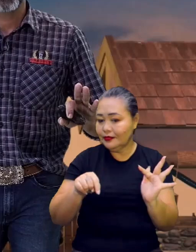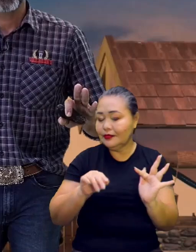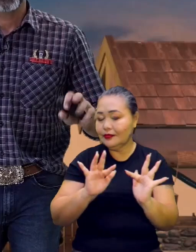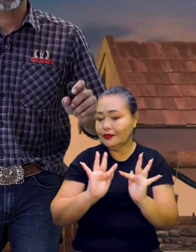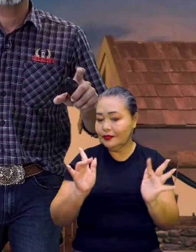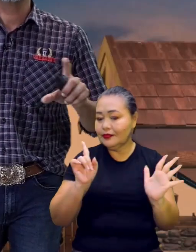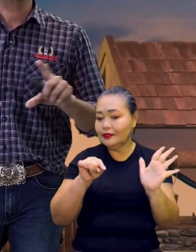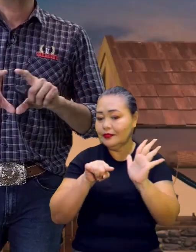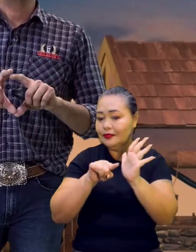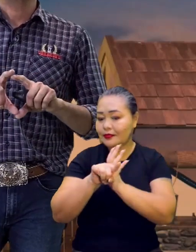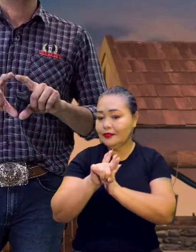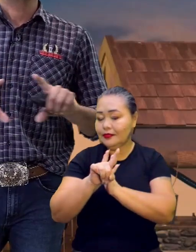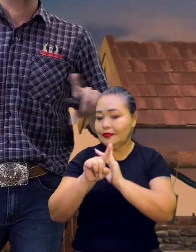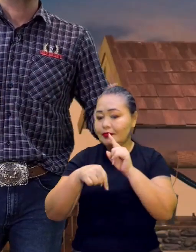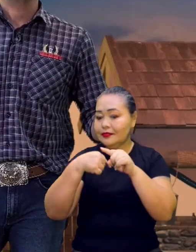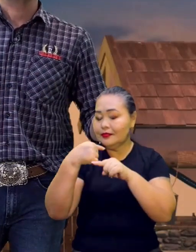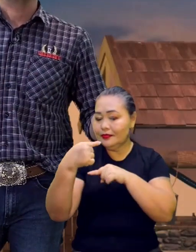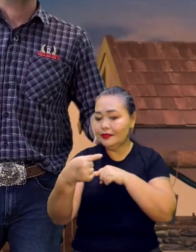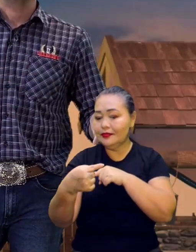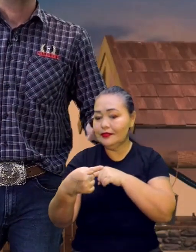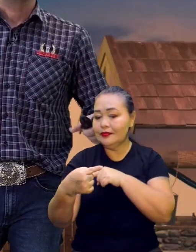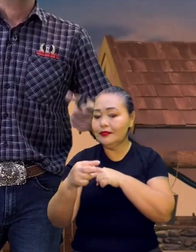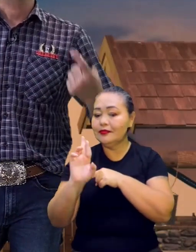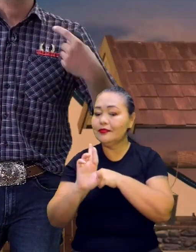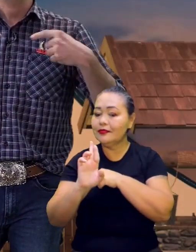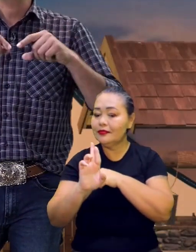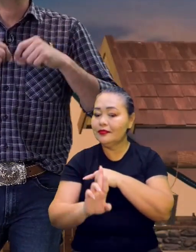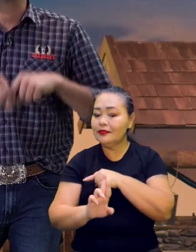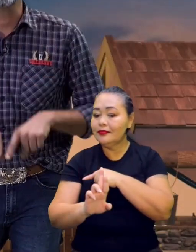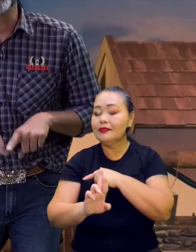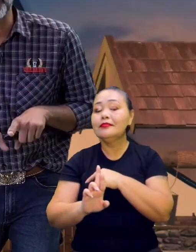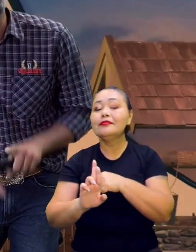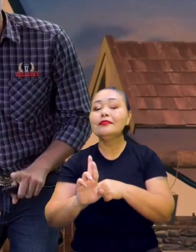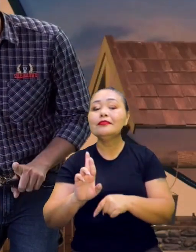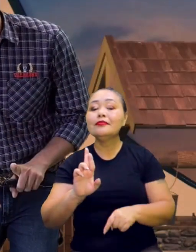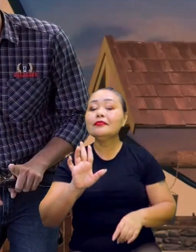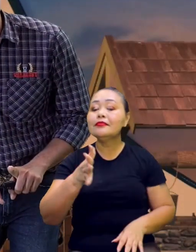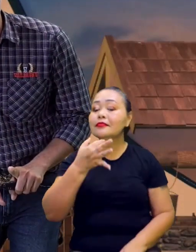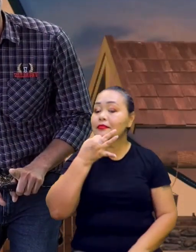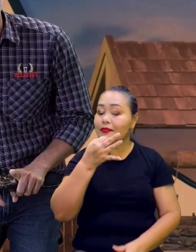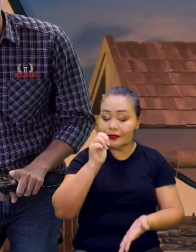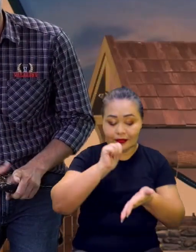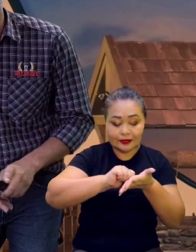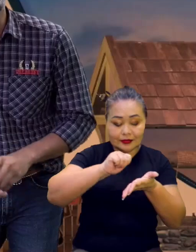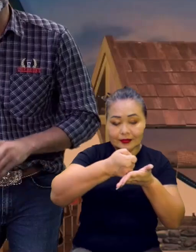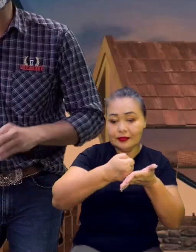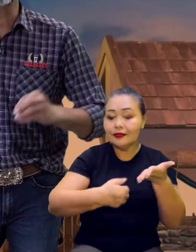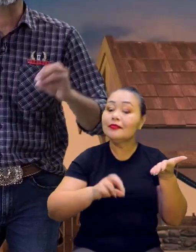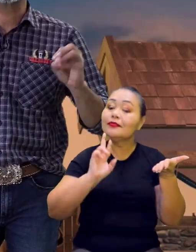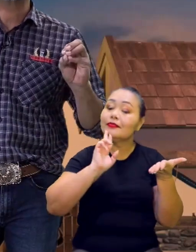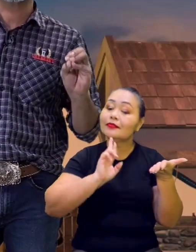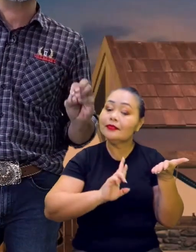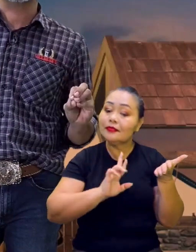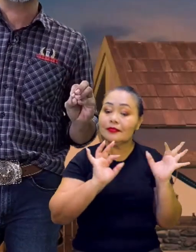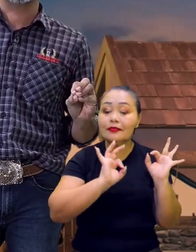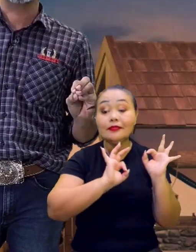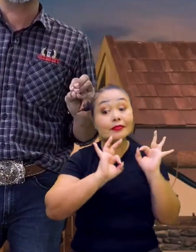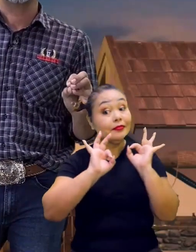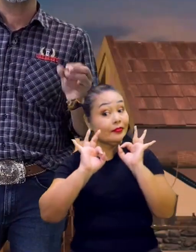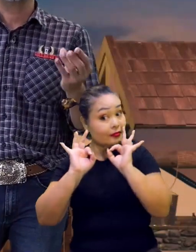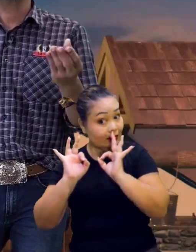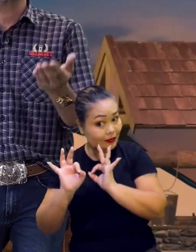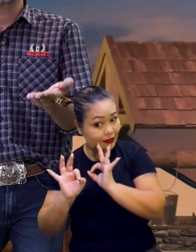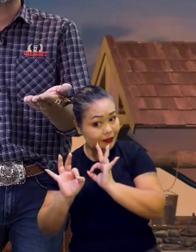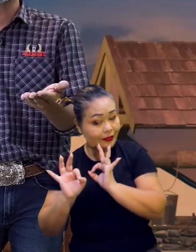pergunta e vamos colocar depois a resposta. Aí eu vou fazer um comentário da resposta. Durante o comentário da